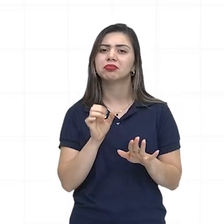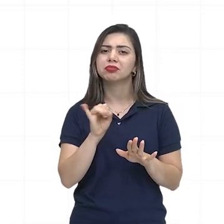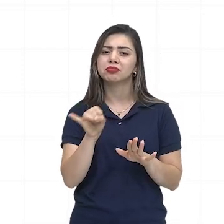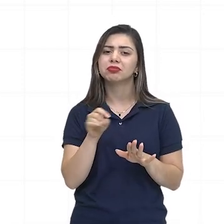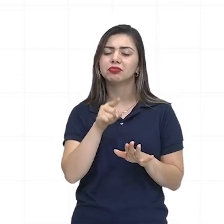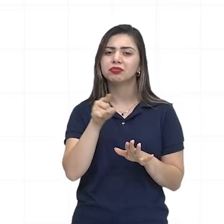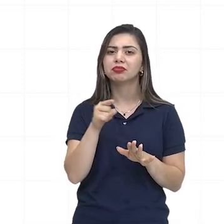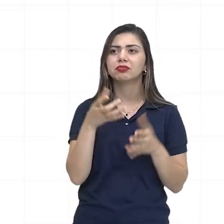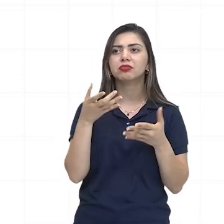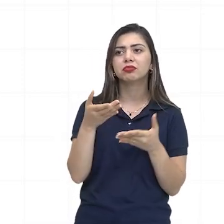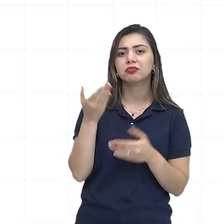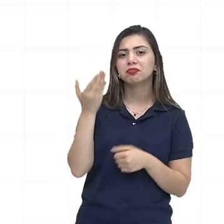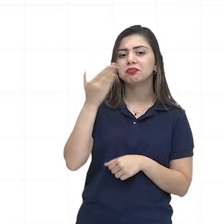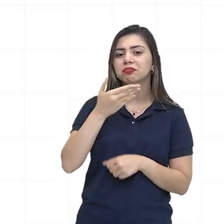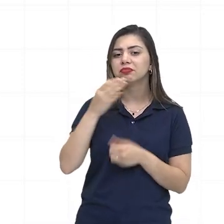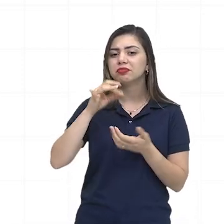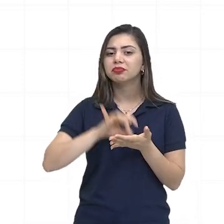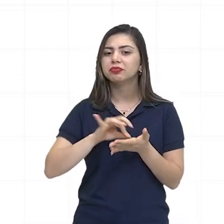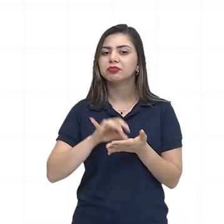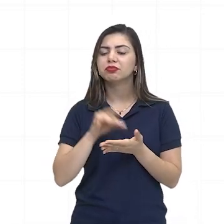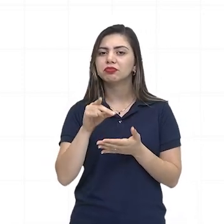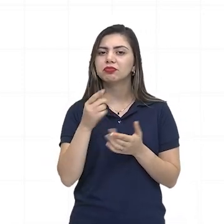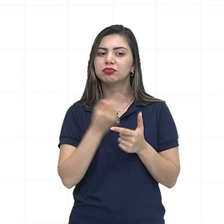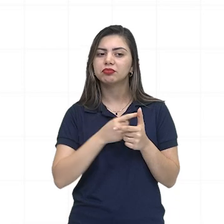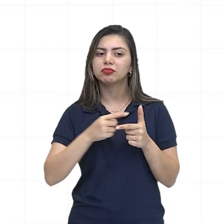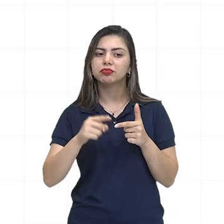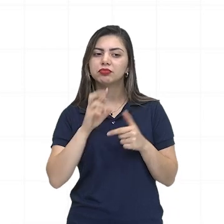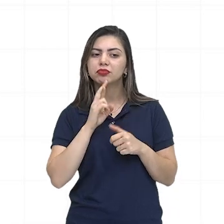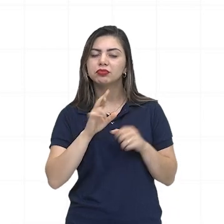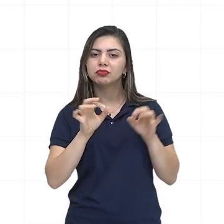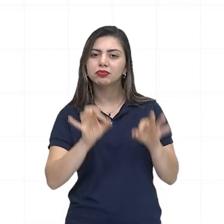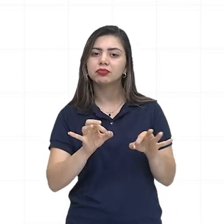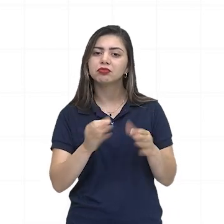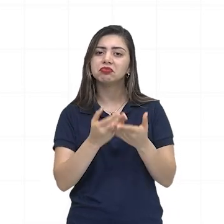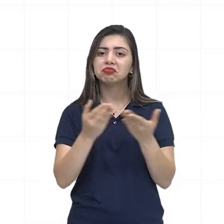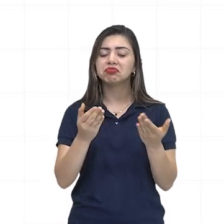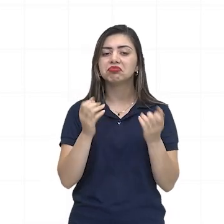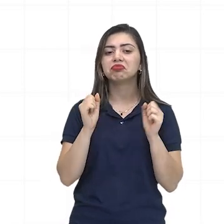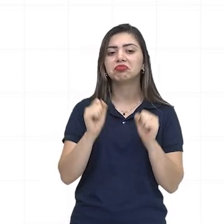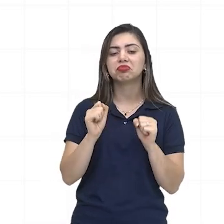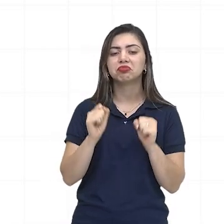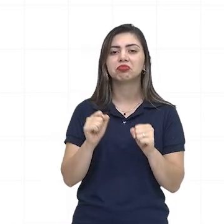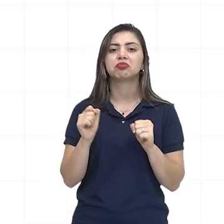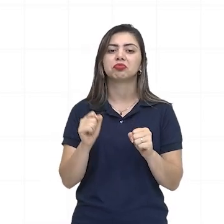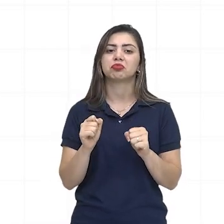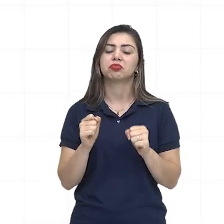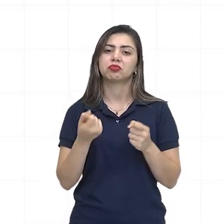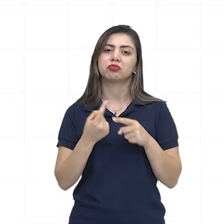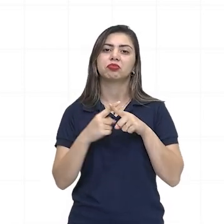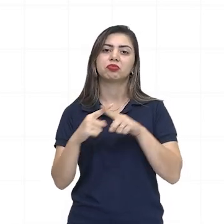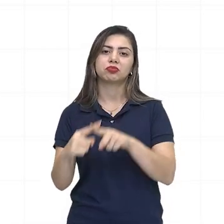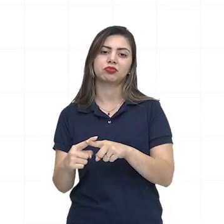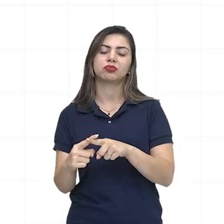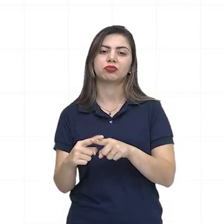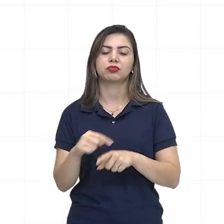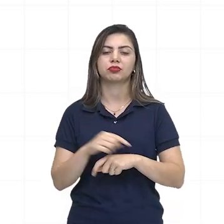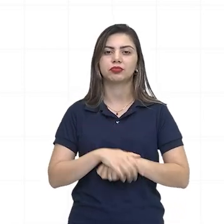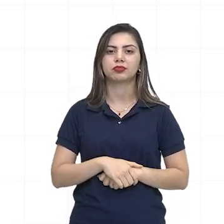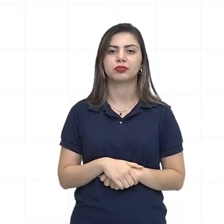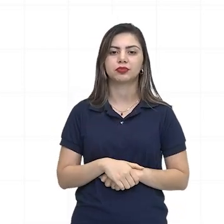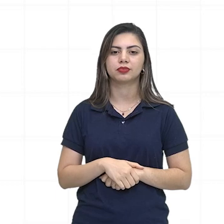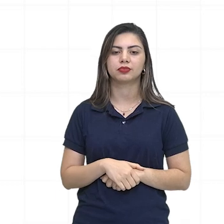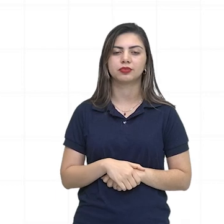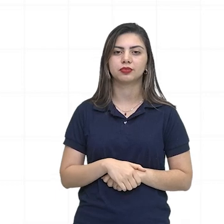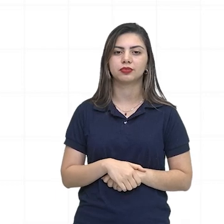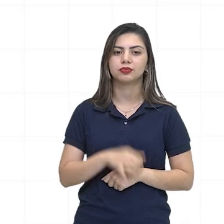você quiser verificar de fato se a sua divisão está correta, você pode fazer a volta, que é a multiplicação. Vamos